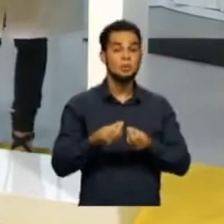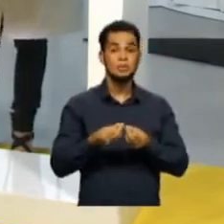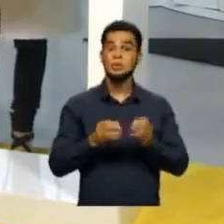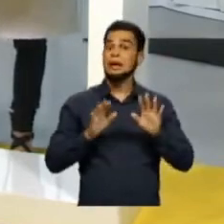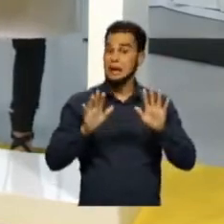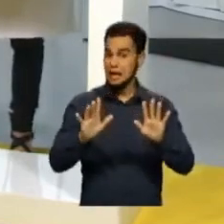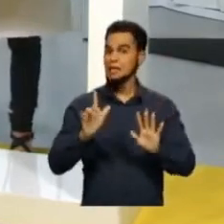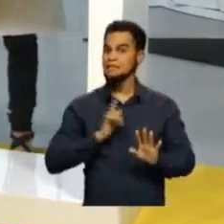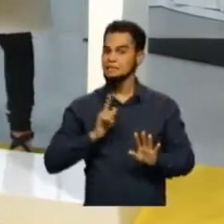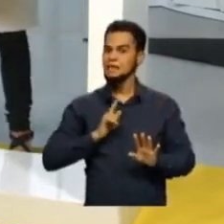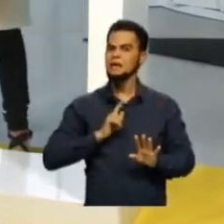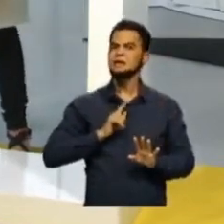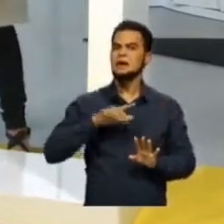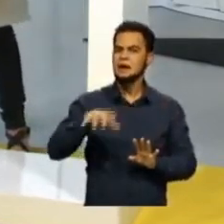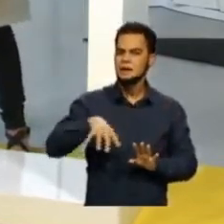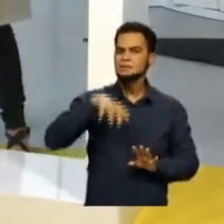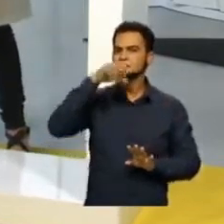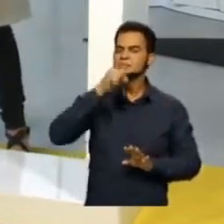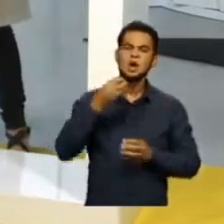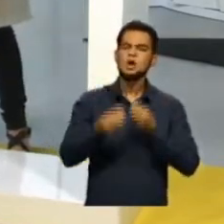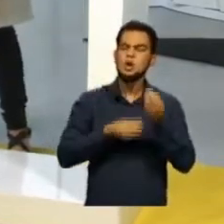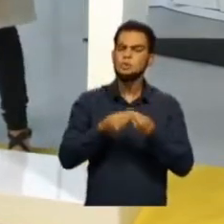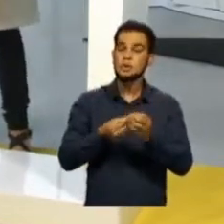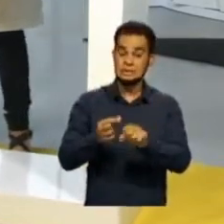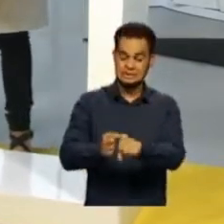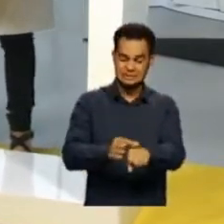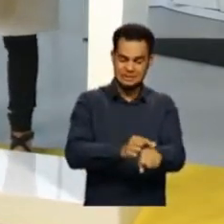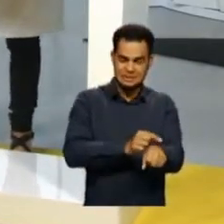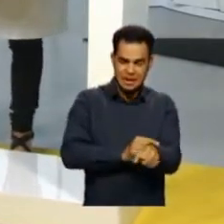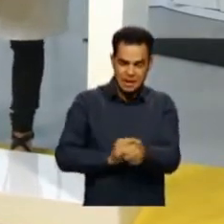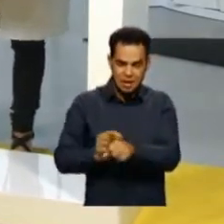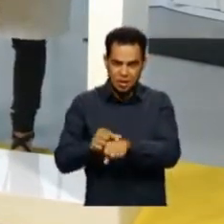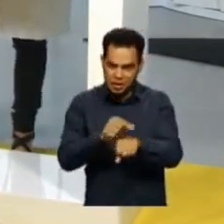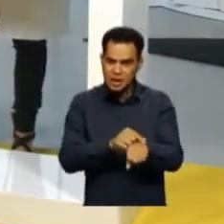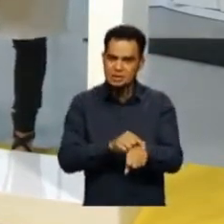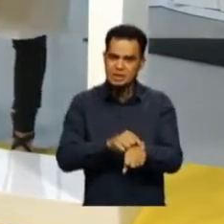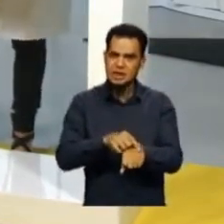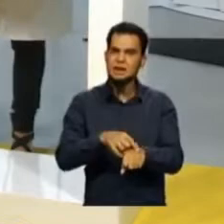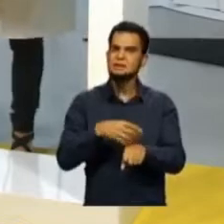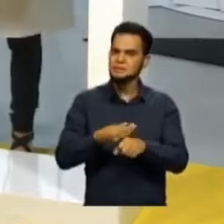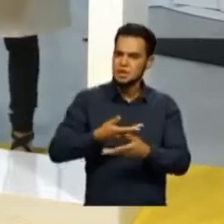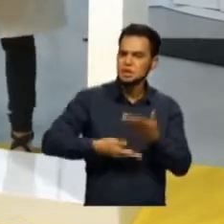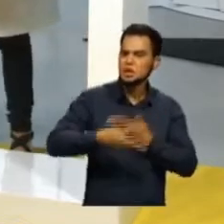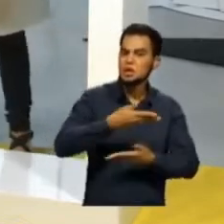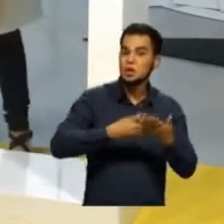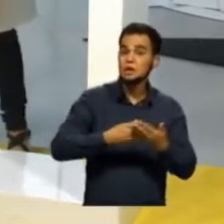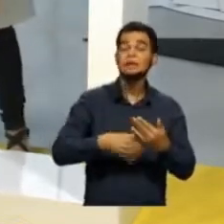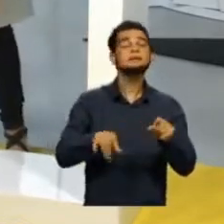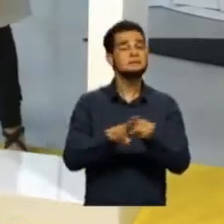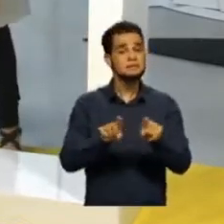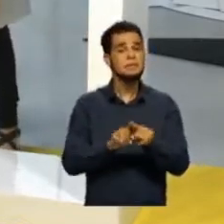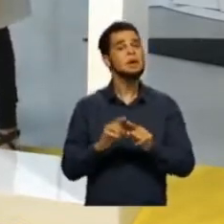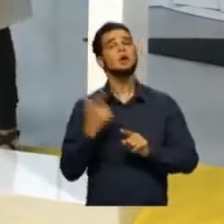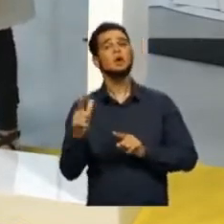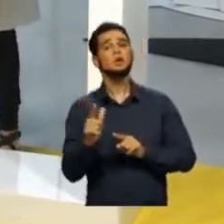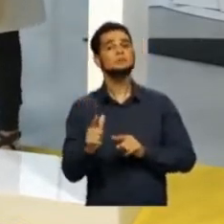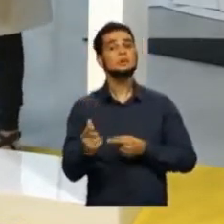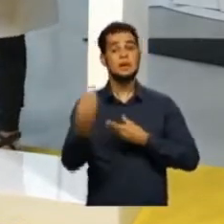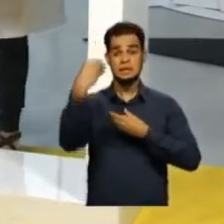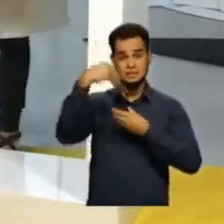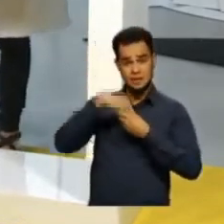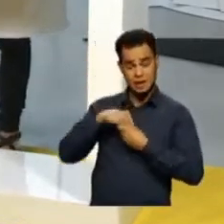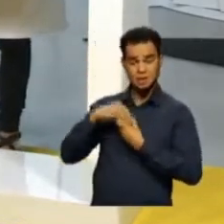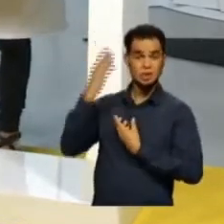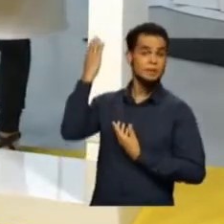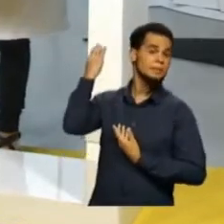que acontece nas células, e temos a respiração pulmonar, que ocorre nos pulmões. Então, a respiração celular